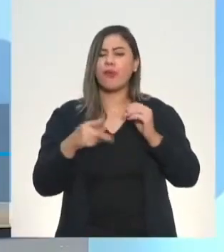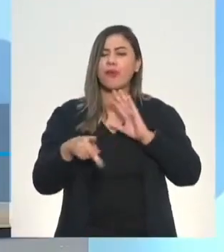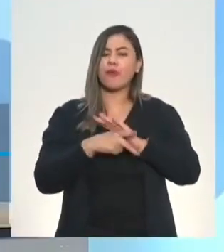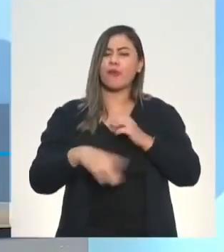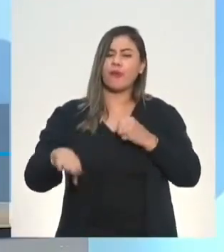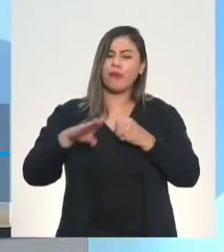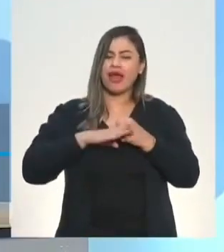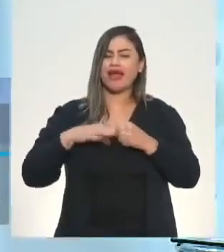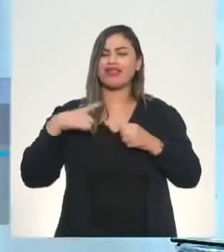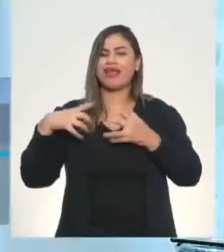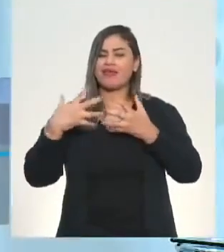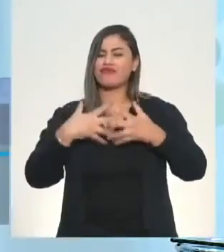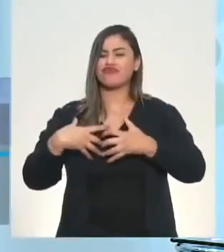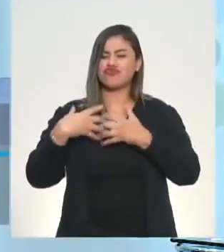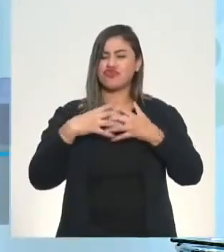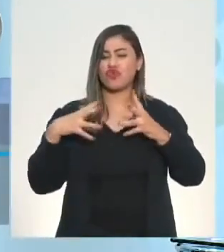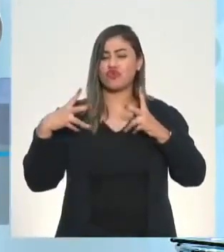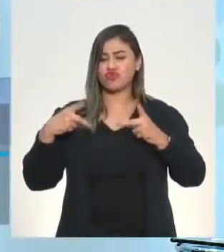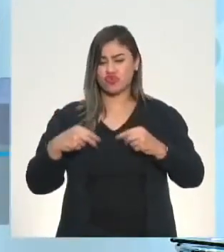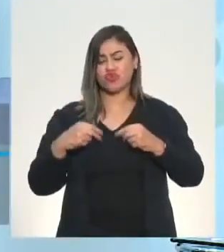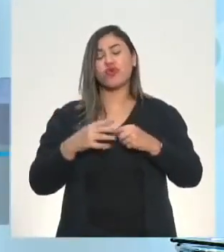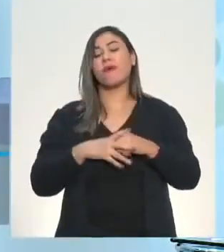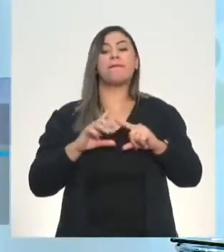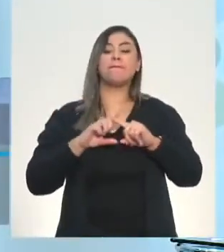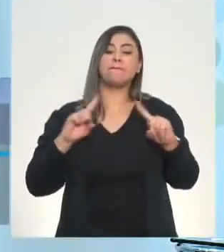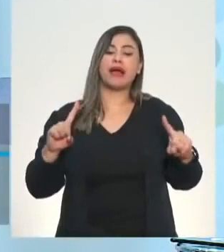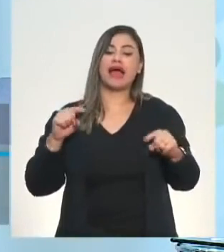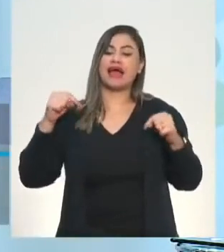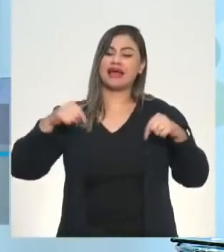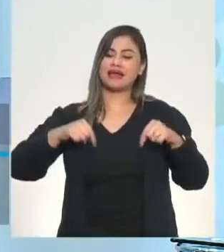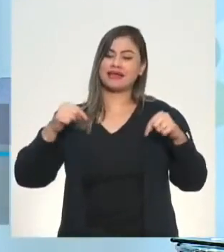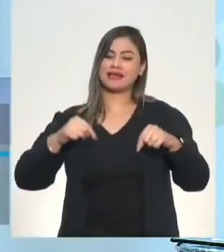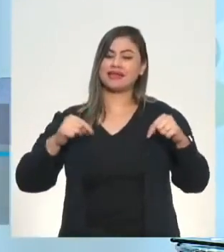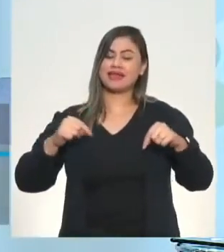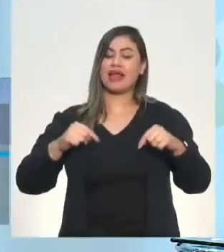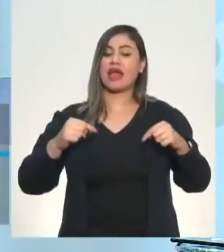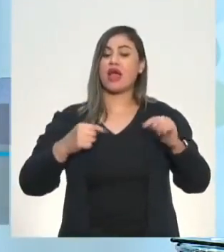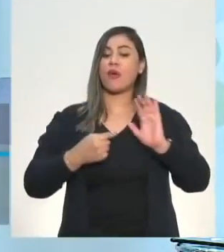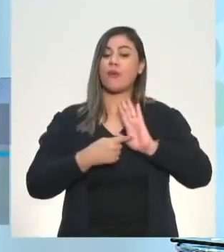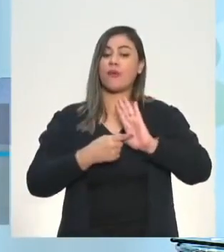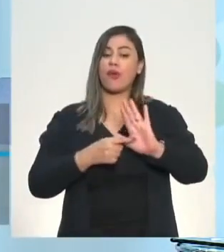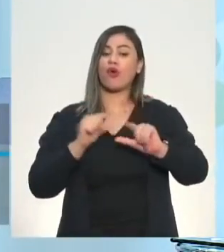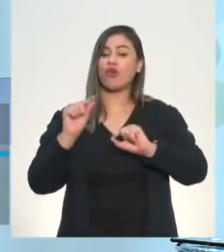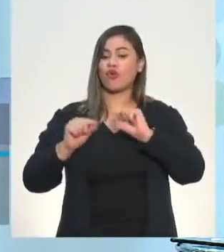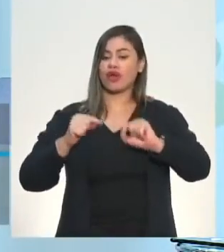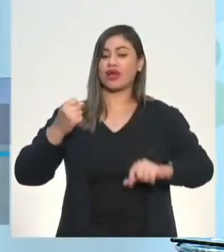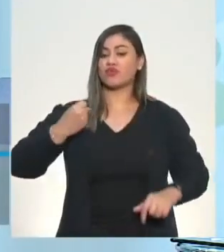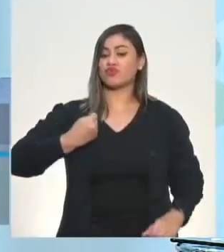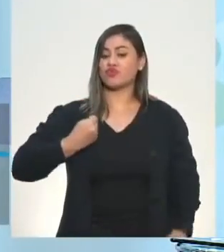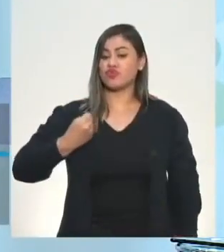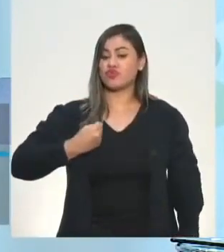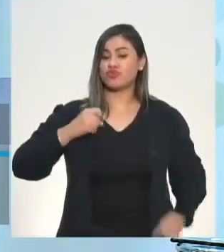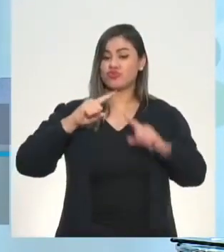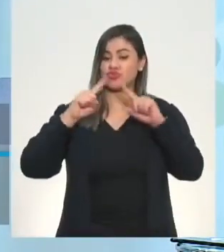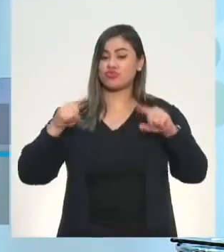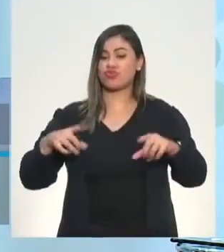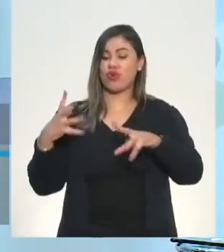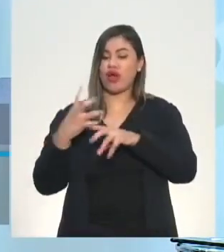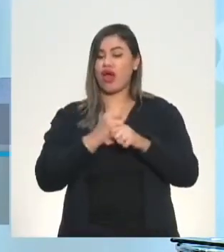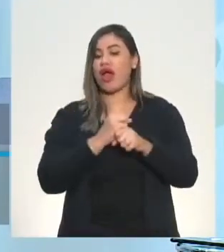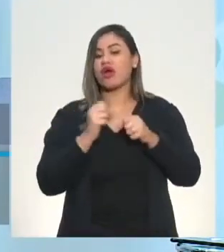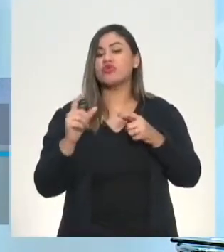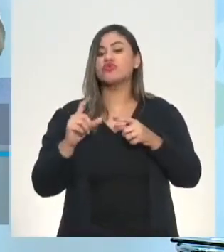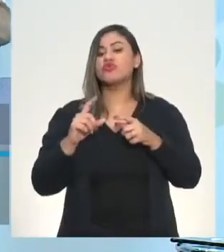ideia de funções, essa coisa toda. Aqui, a ideia do material, ele frisa muito a questão da expressão algébrica para representar